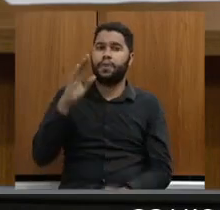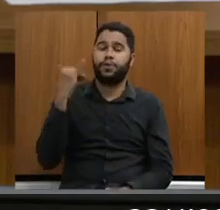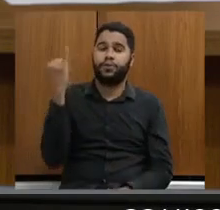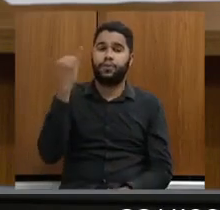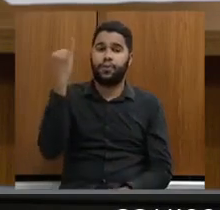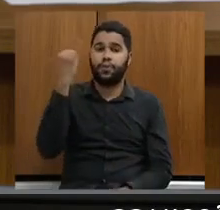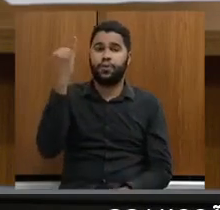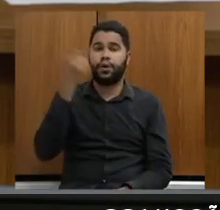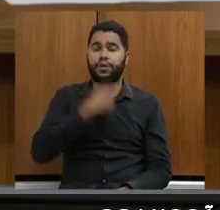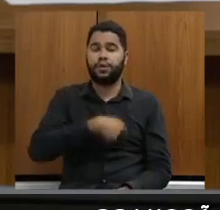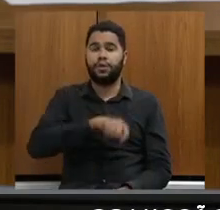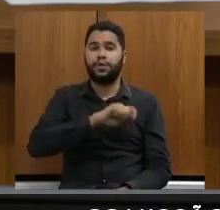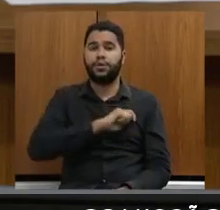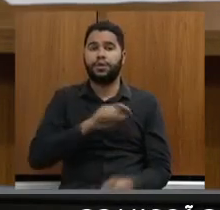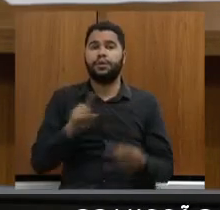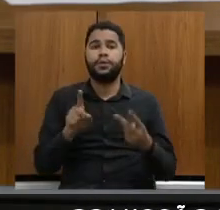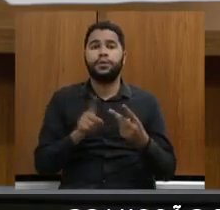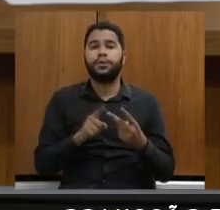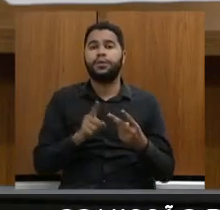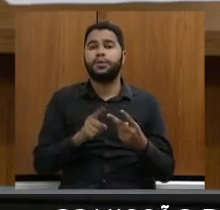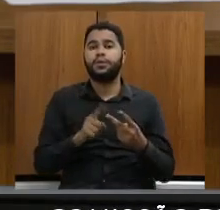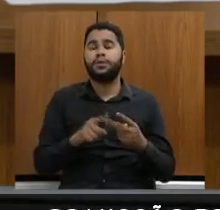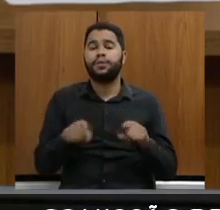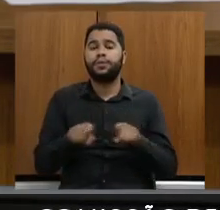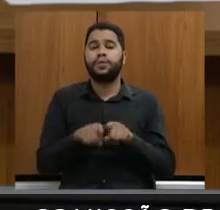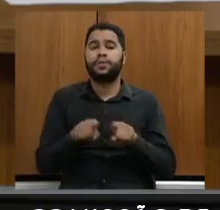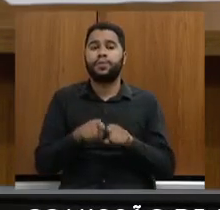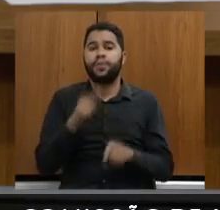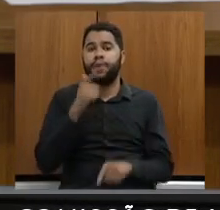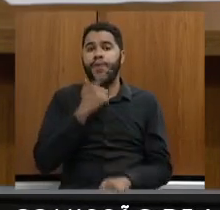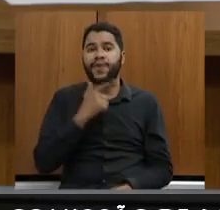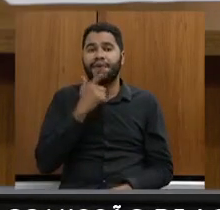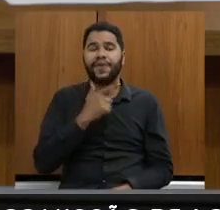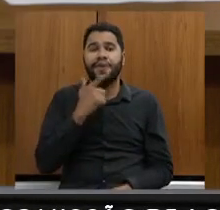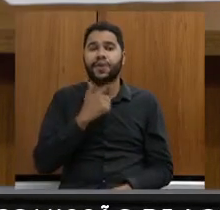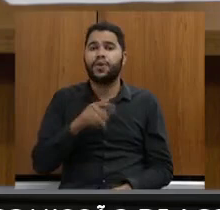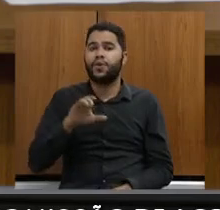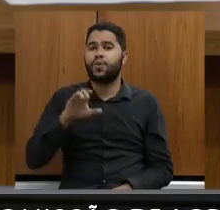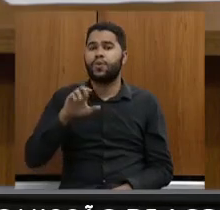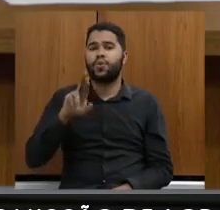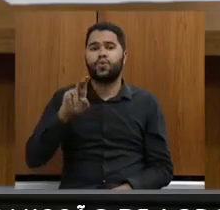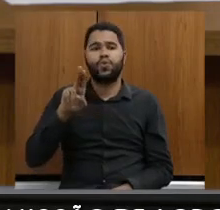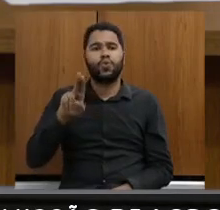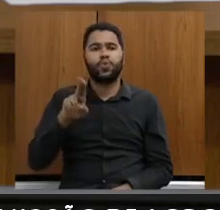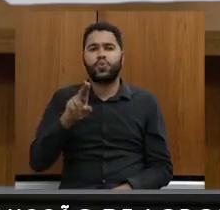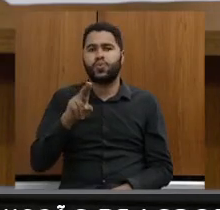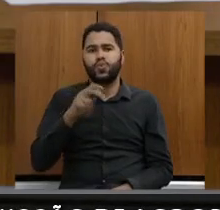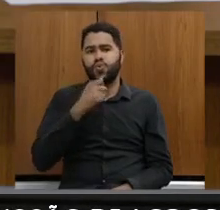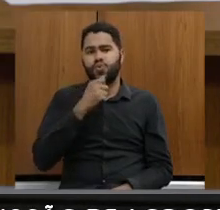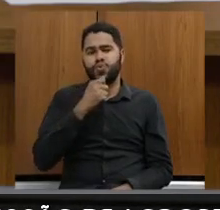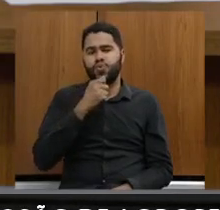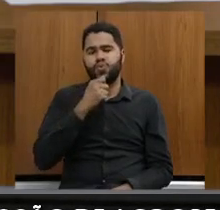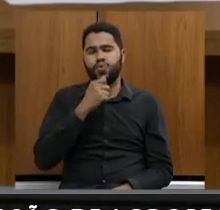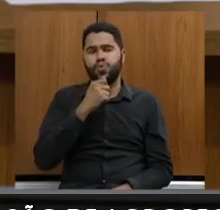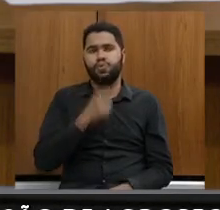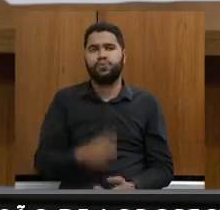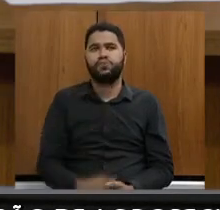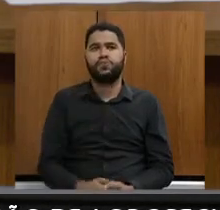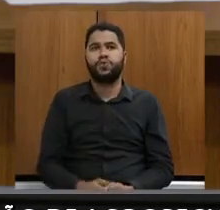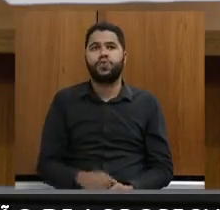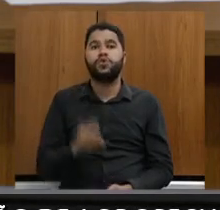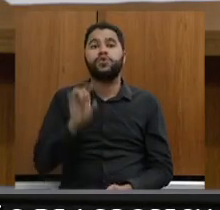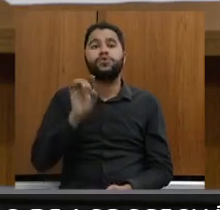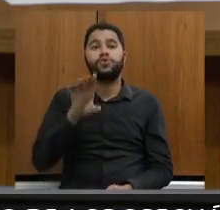na Espanha e Os queijos artesanais de Minas feito com leite cru não puderam participar do concurso poderá